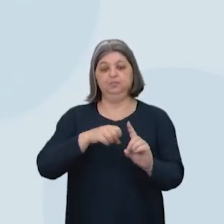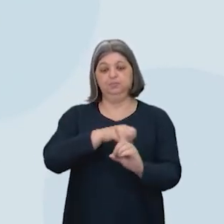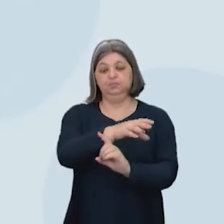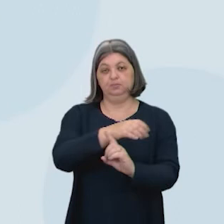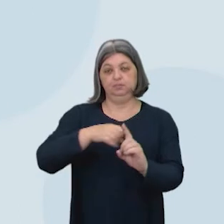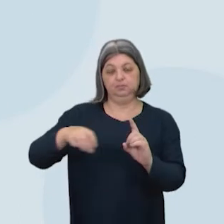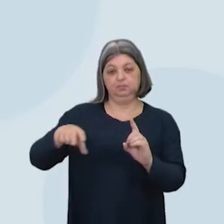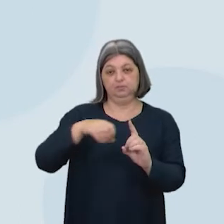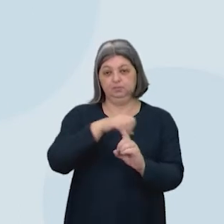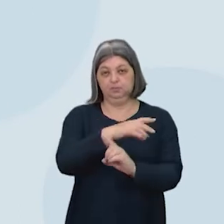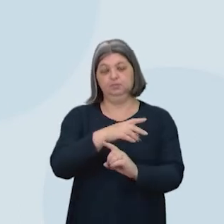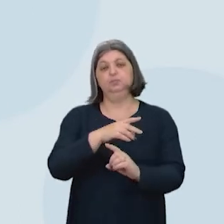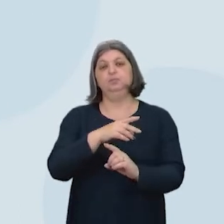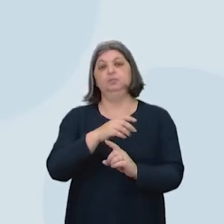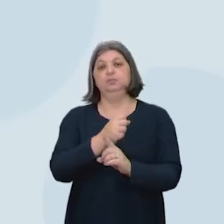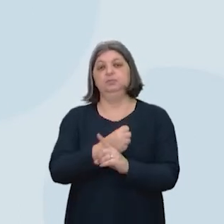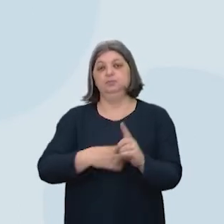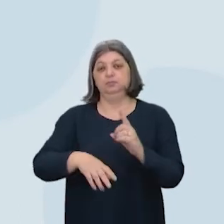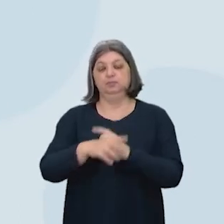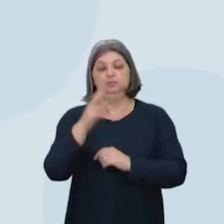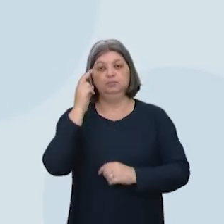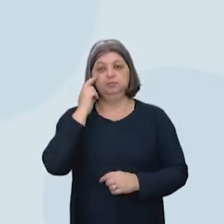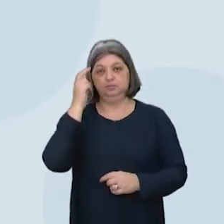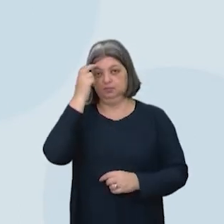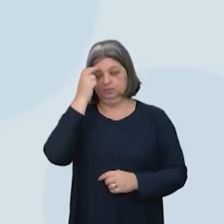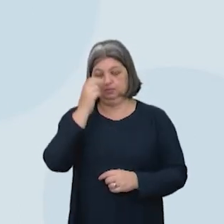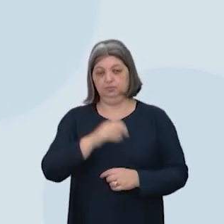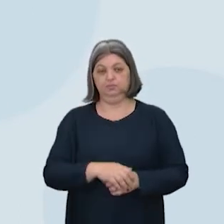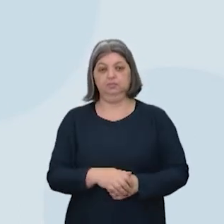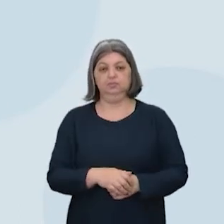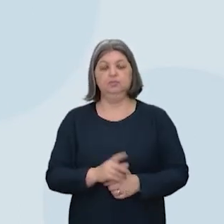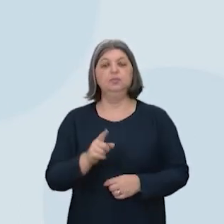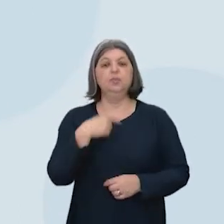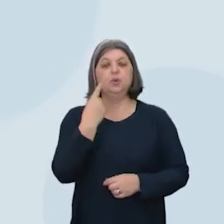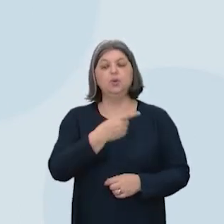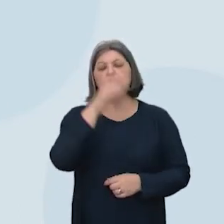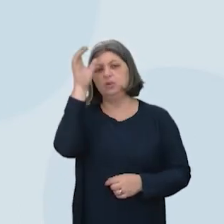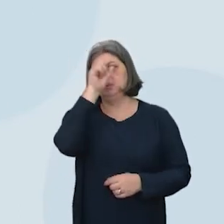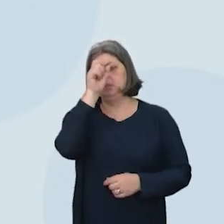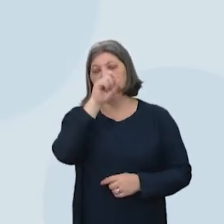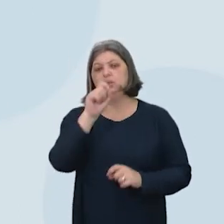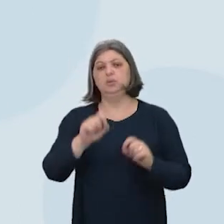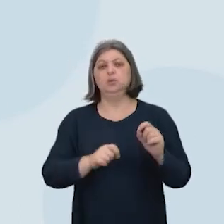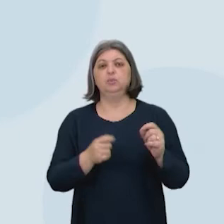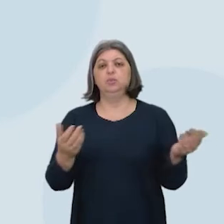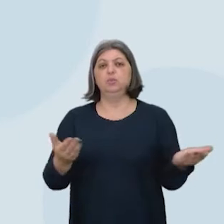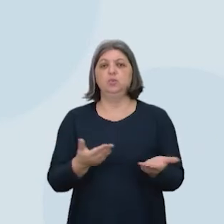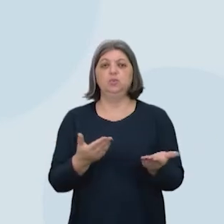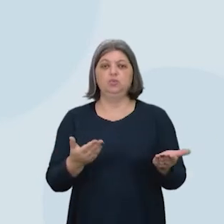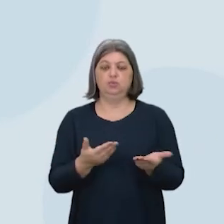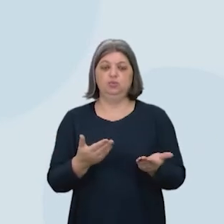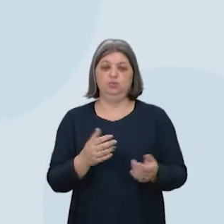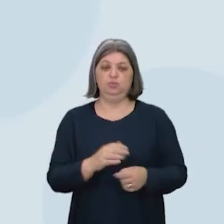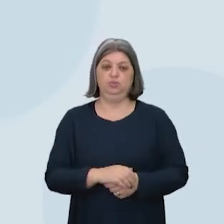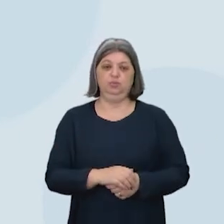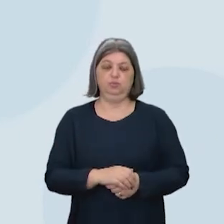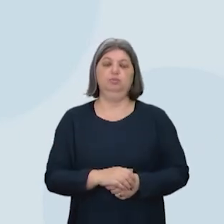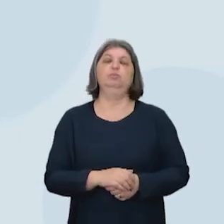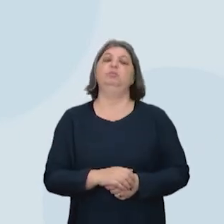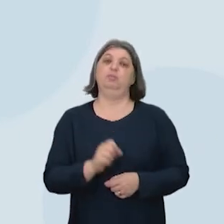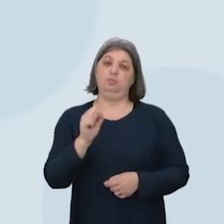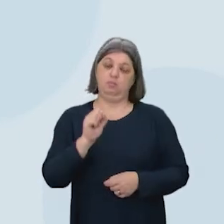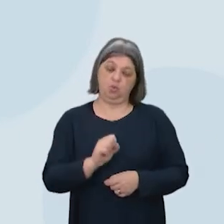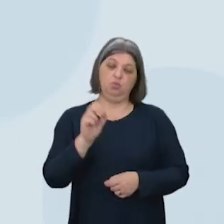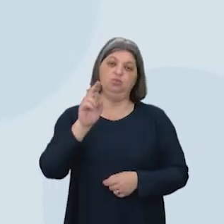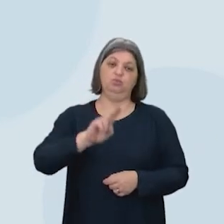intervenção sociocultural. Será que o que nós estamos aprendendo aqui hoje, né, nós podemos utilizar